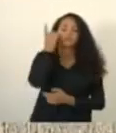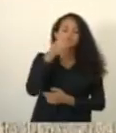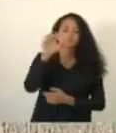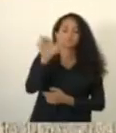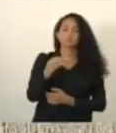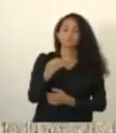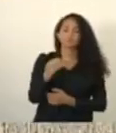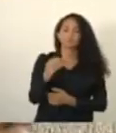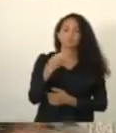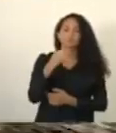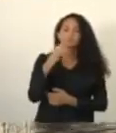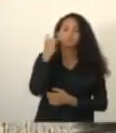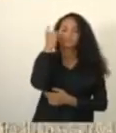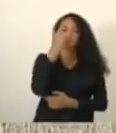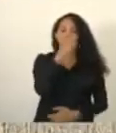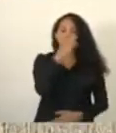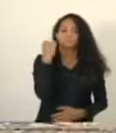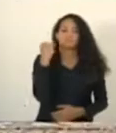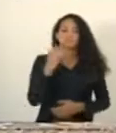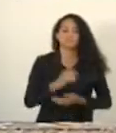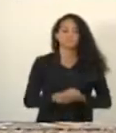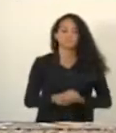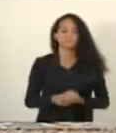Capitão Assunção.